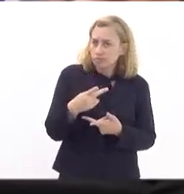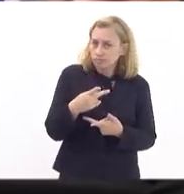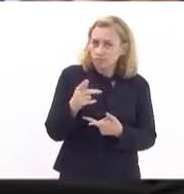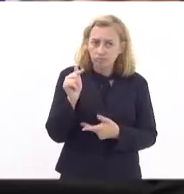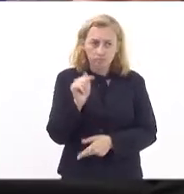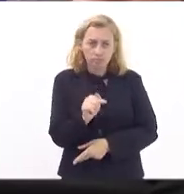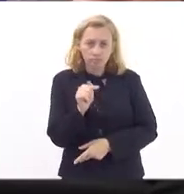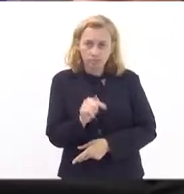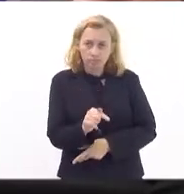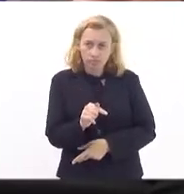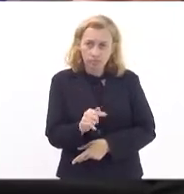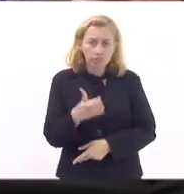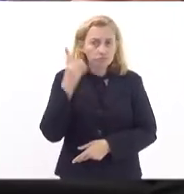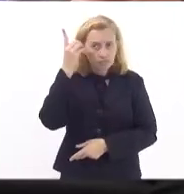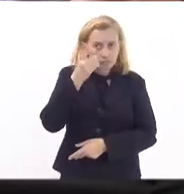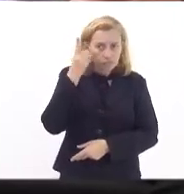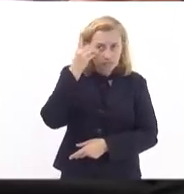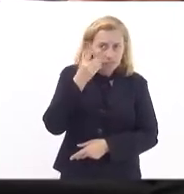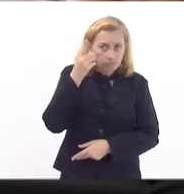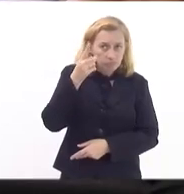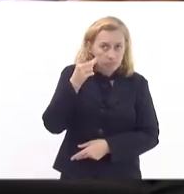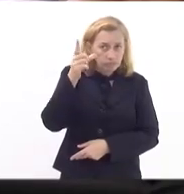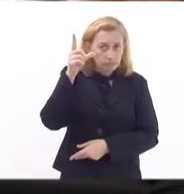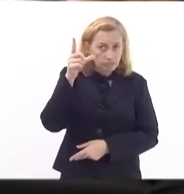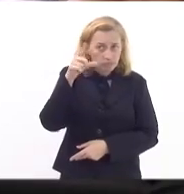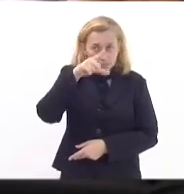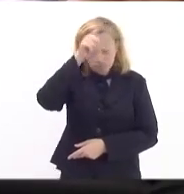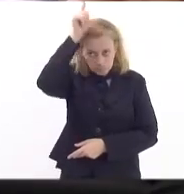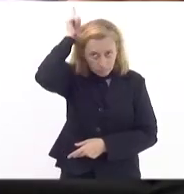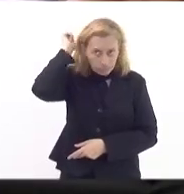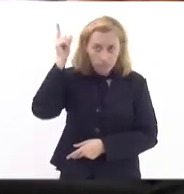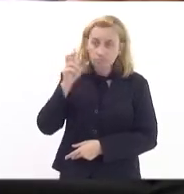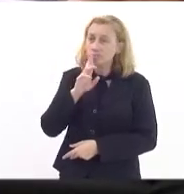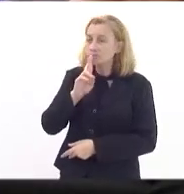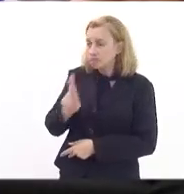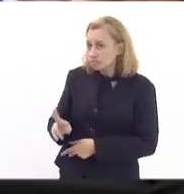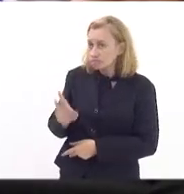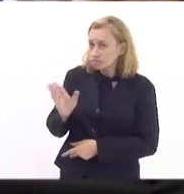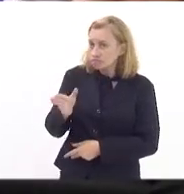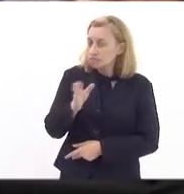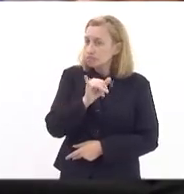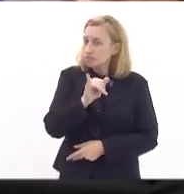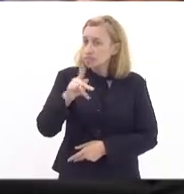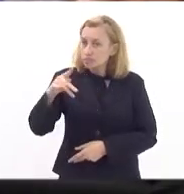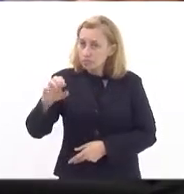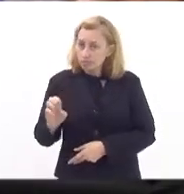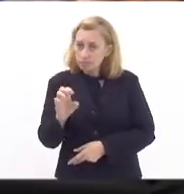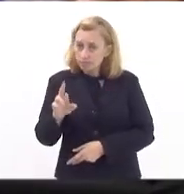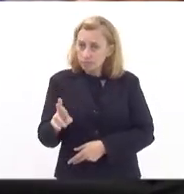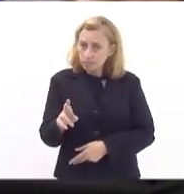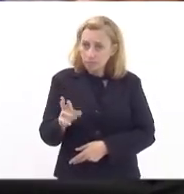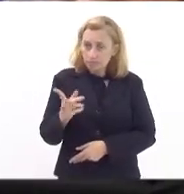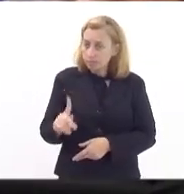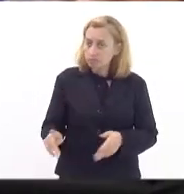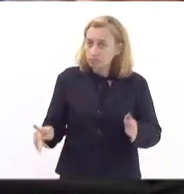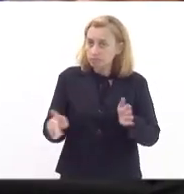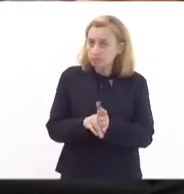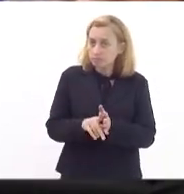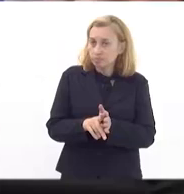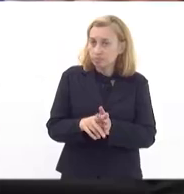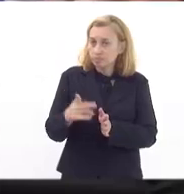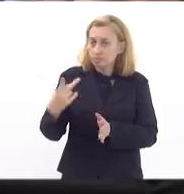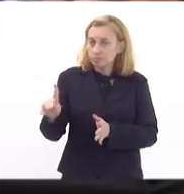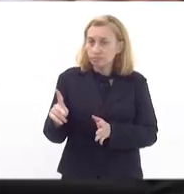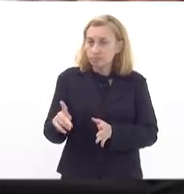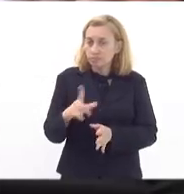colocados aqui pelo Deputado os povos e responde eu te pelo isso porque o Speedy diz que não é da sua atribuição tem um bom qual